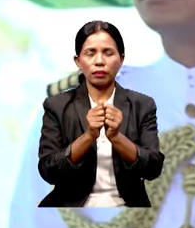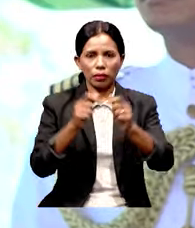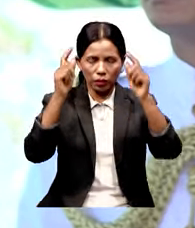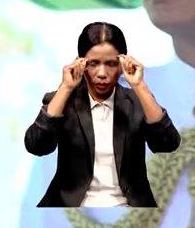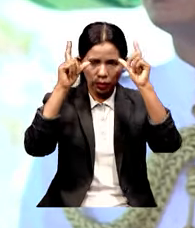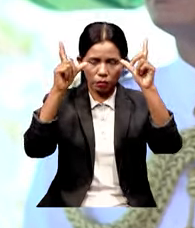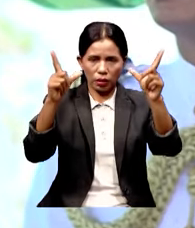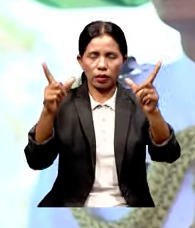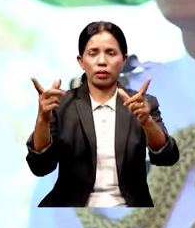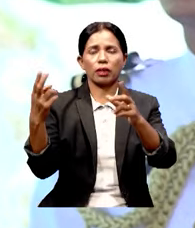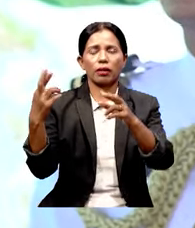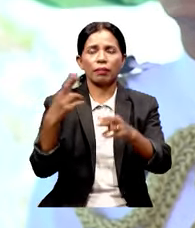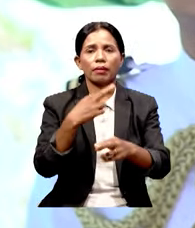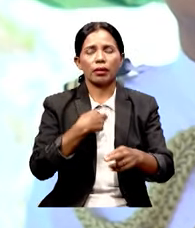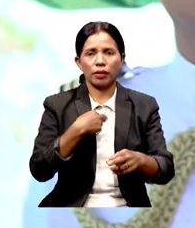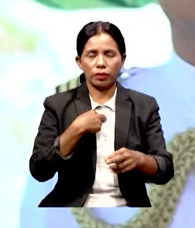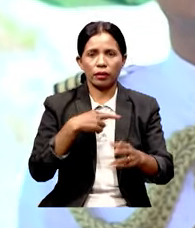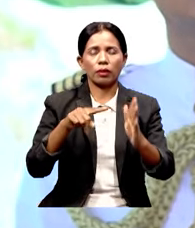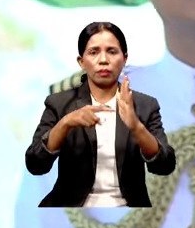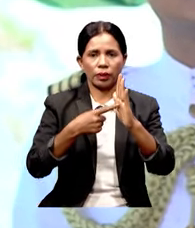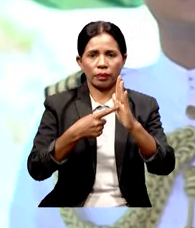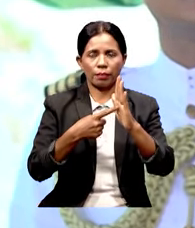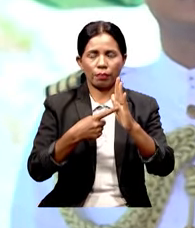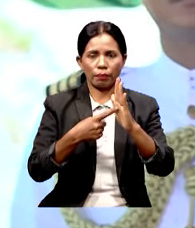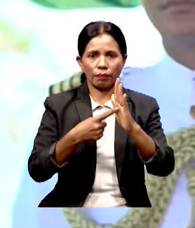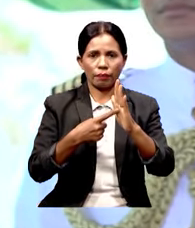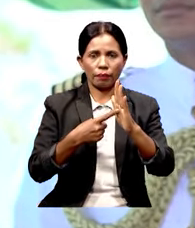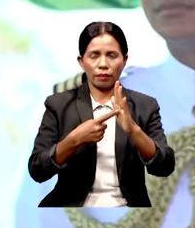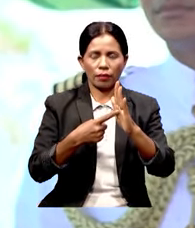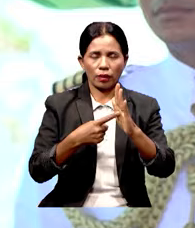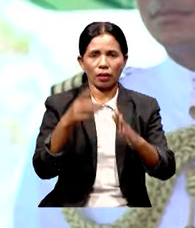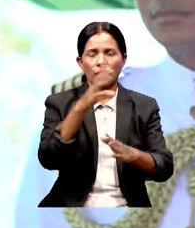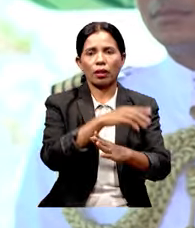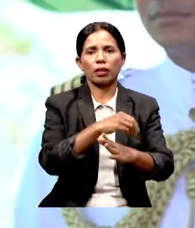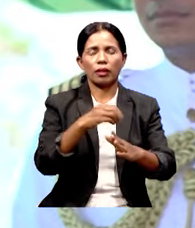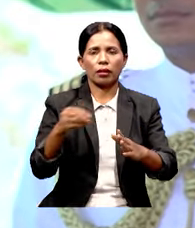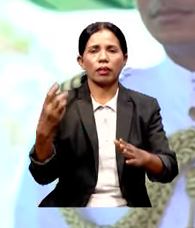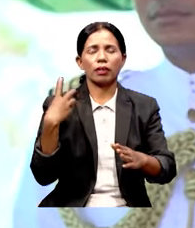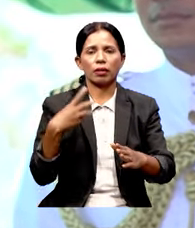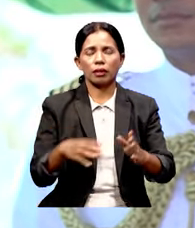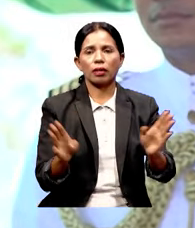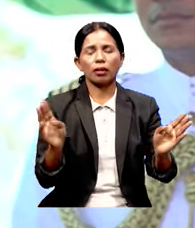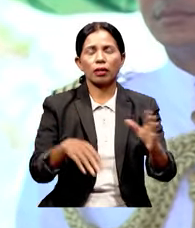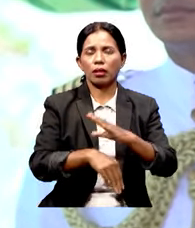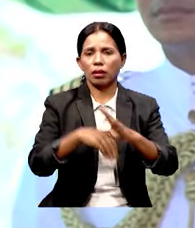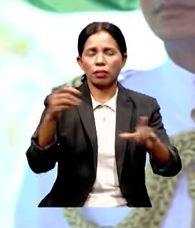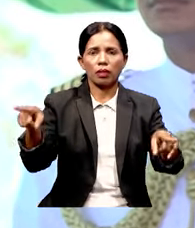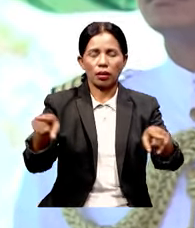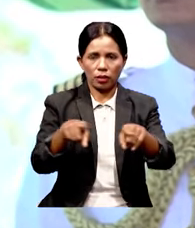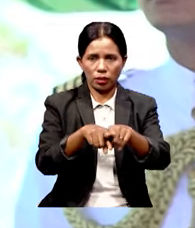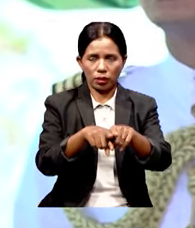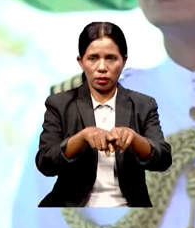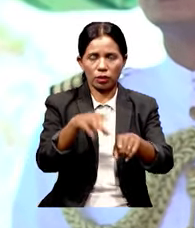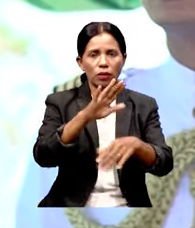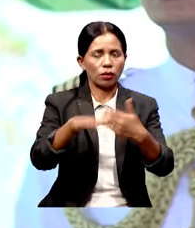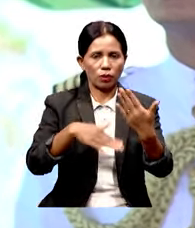Timor-Leste raci minha rahu, componente terrestre, macassai nessa embrião de toda